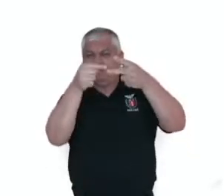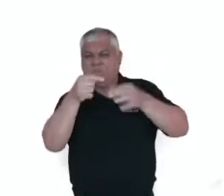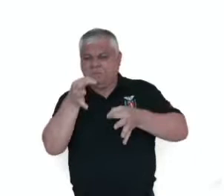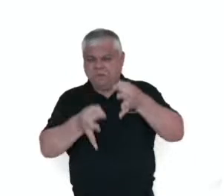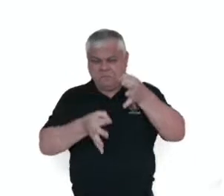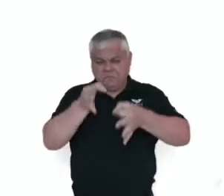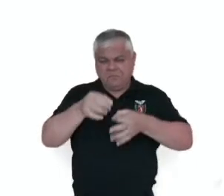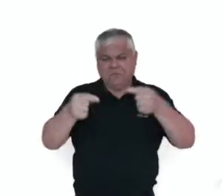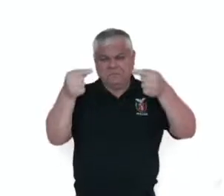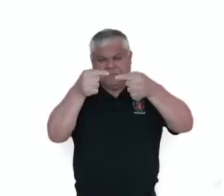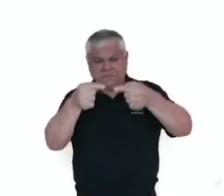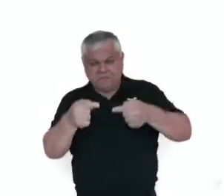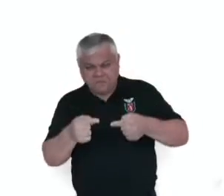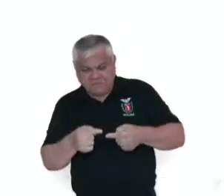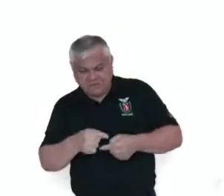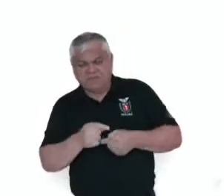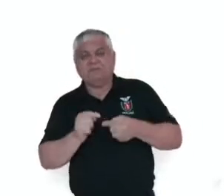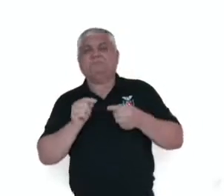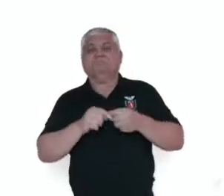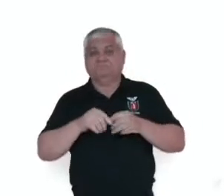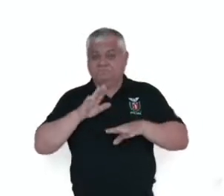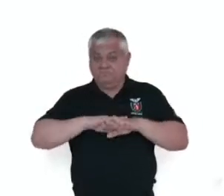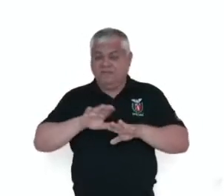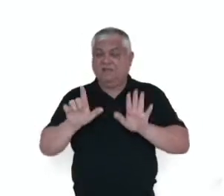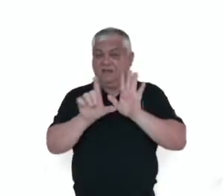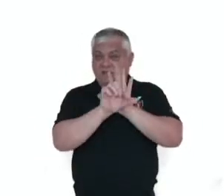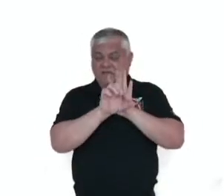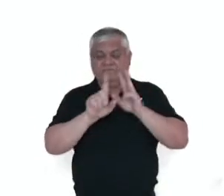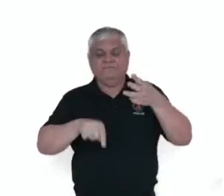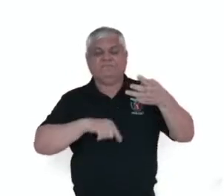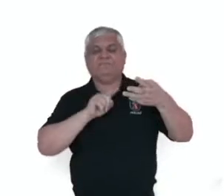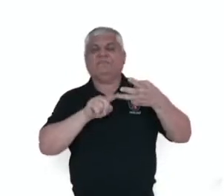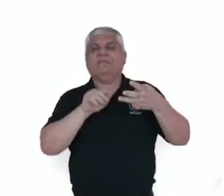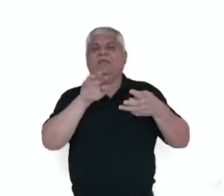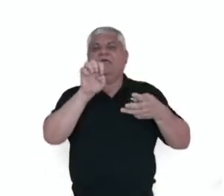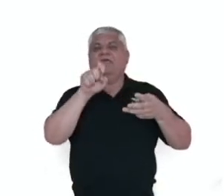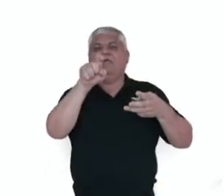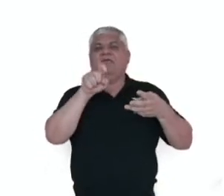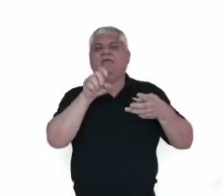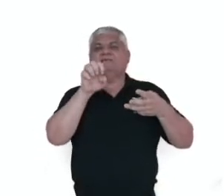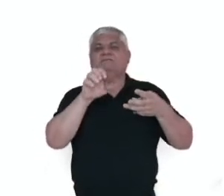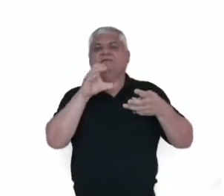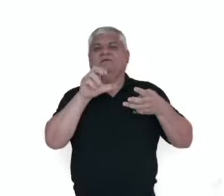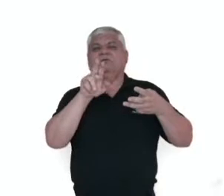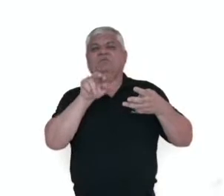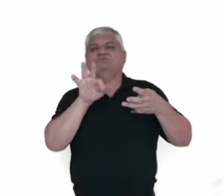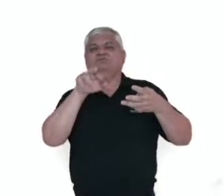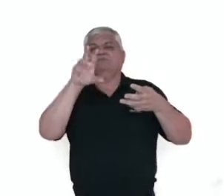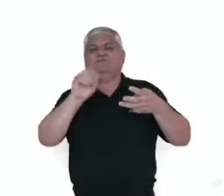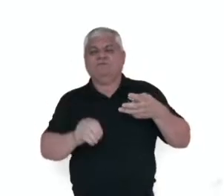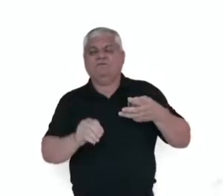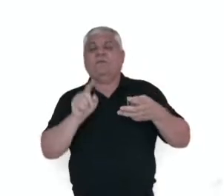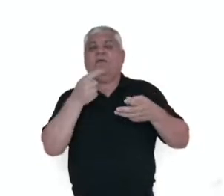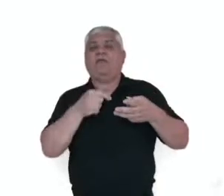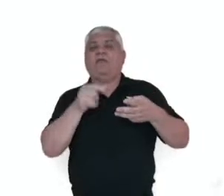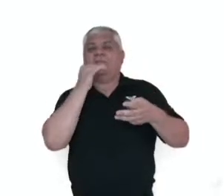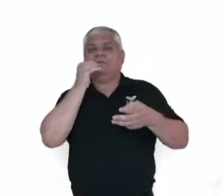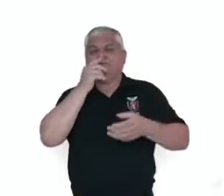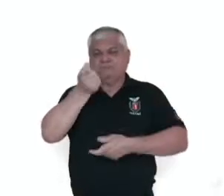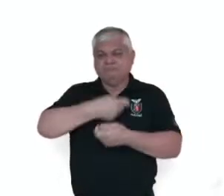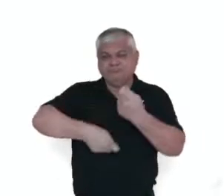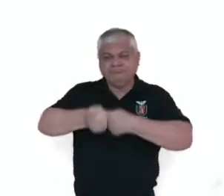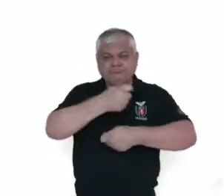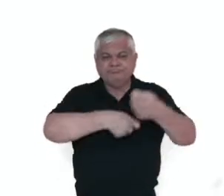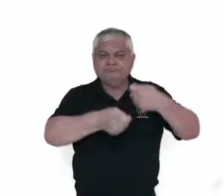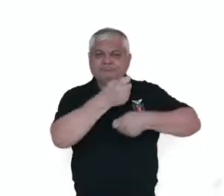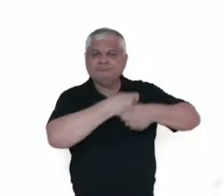elas estão de acordo com a lei máxima de uma nação, e o poder executivo, responsável por administrar